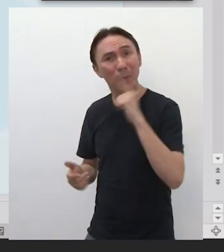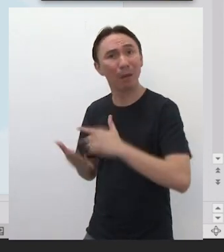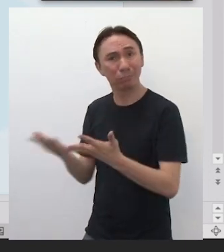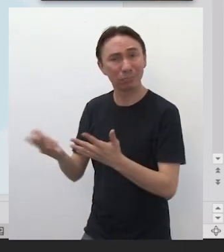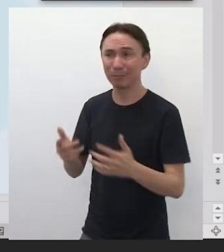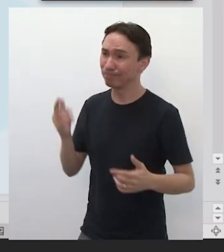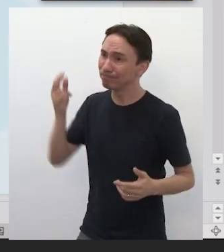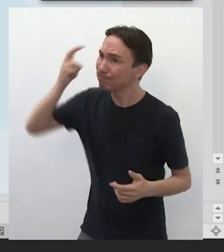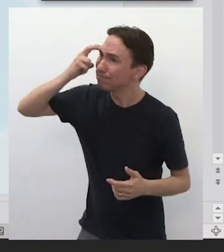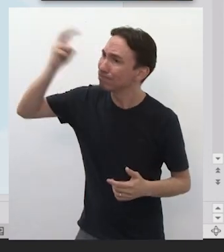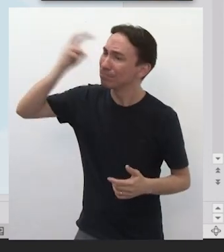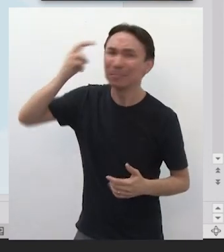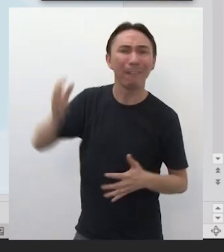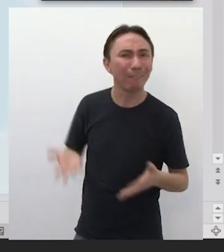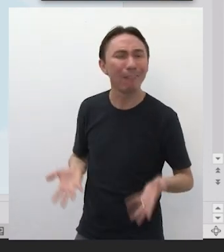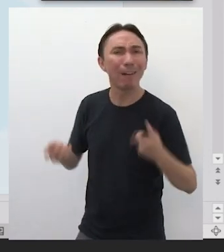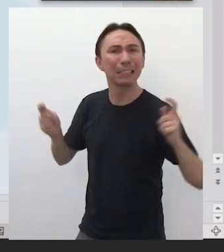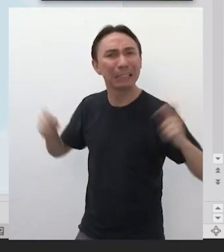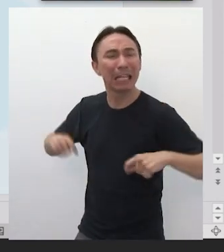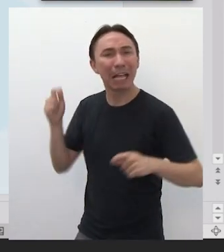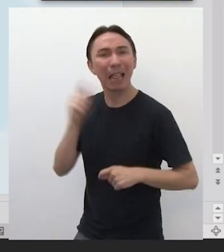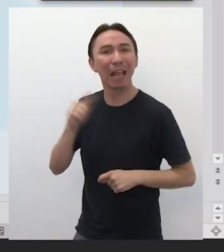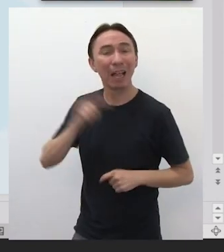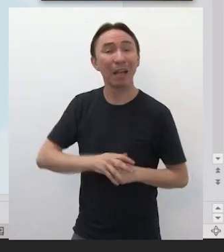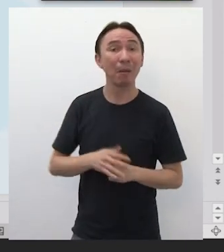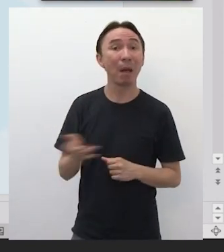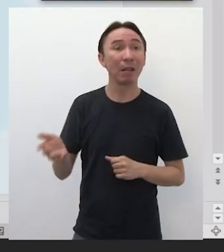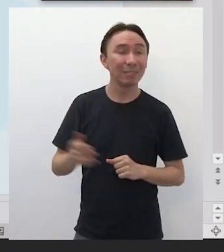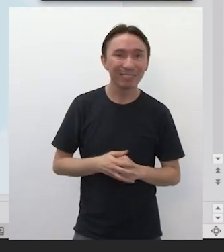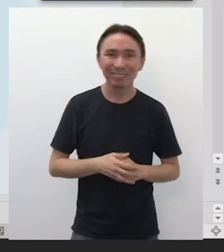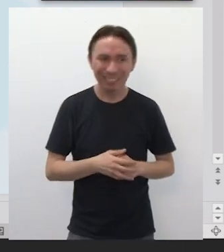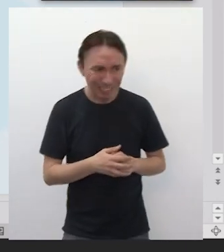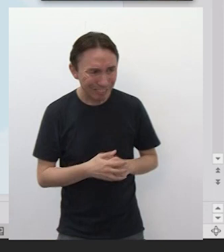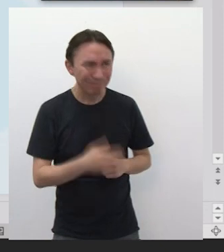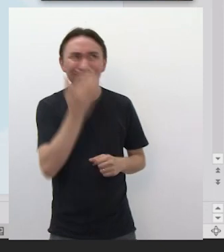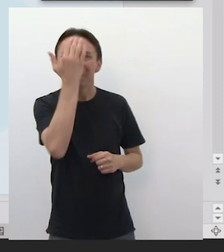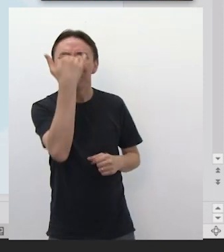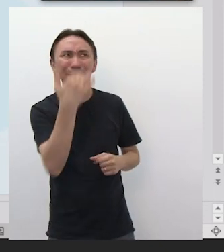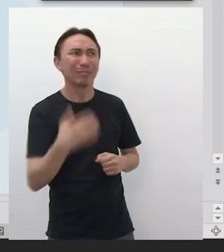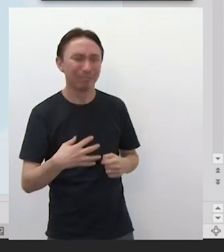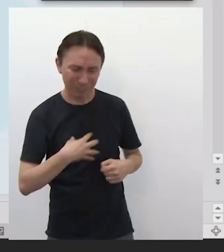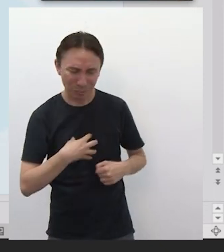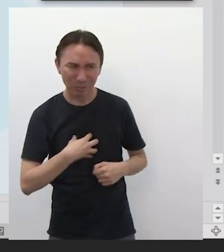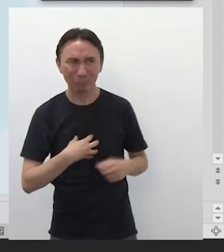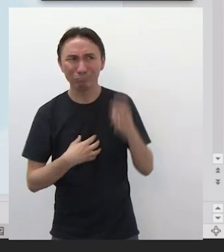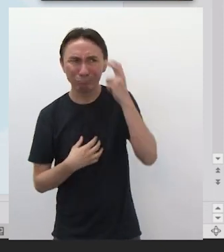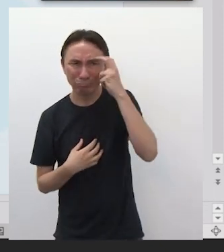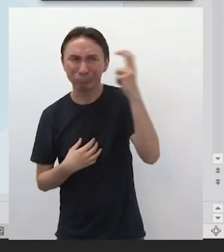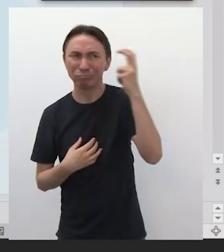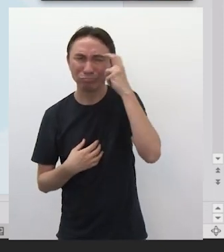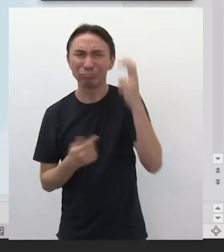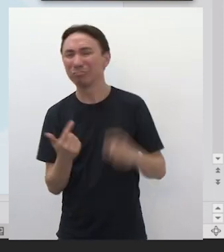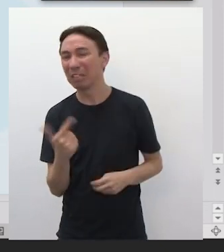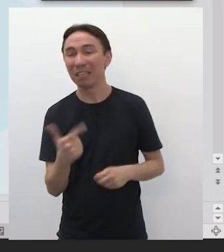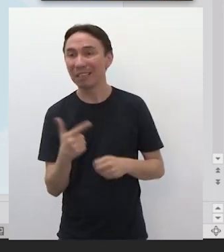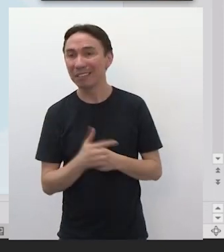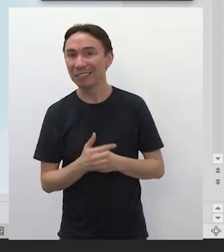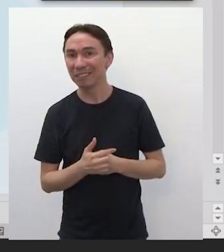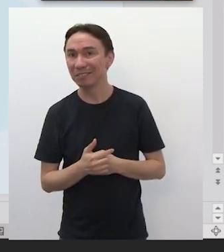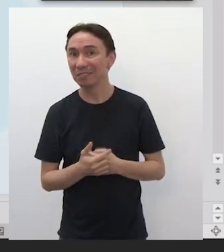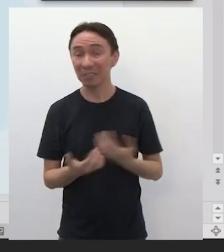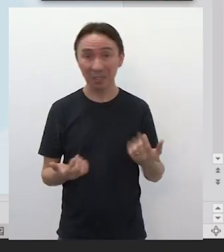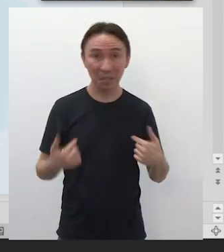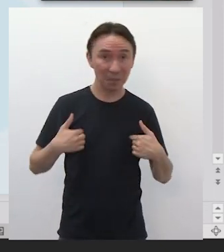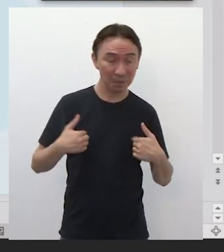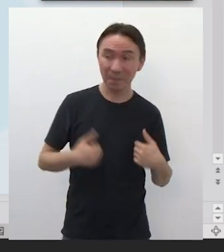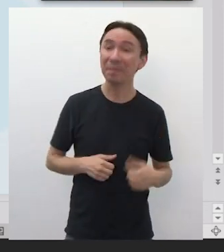que internamente não se sente tão inteligente. Então, essa forma externa de eu tentar